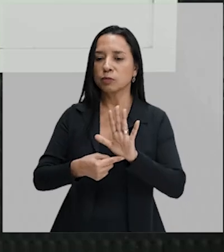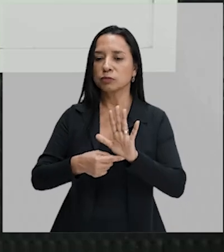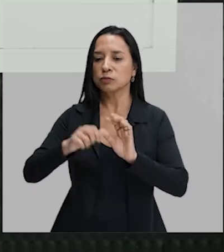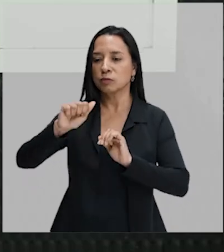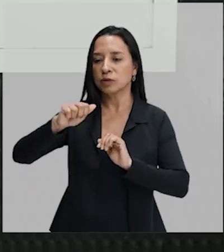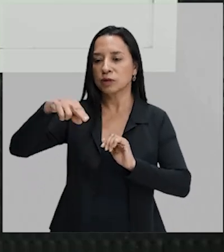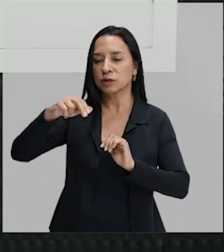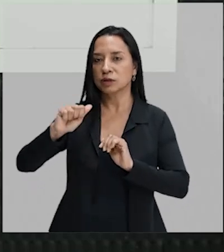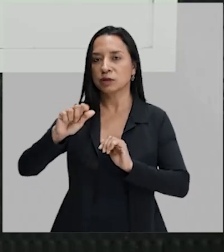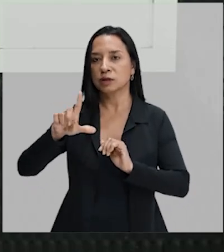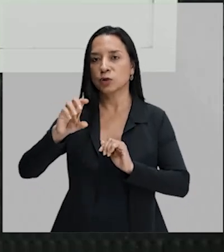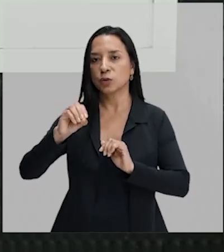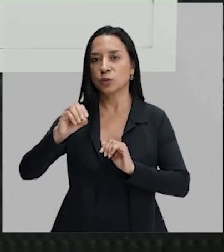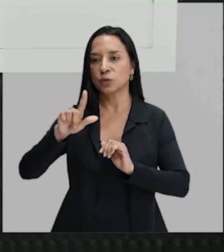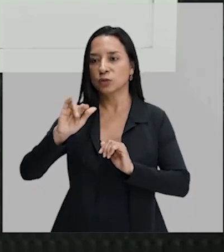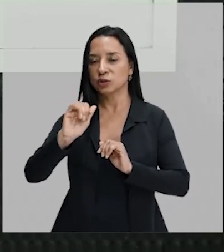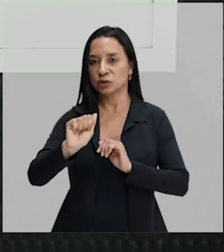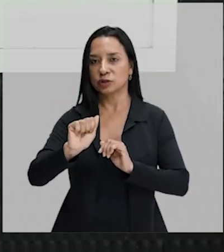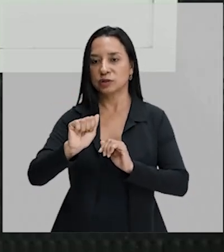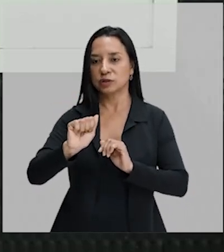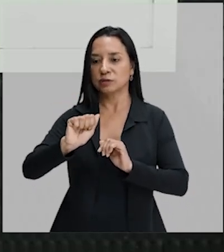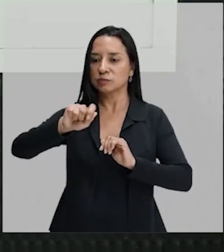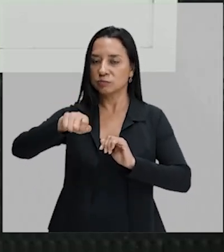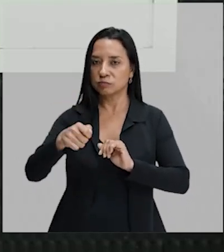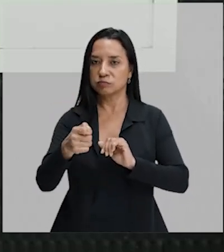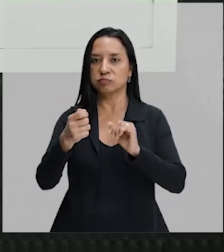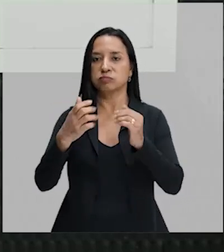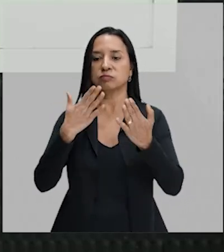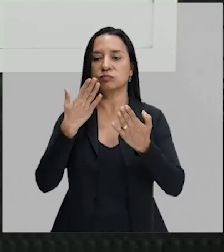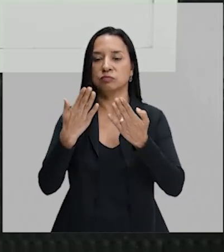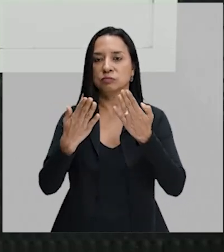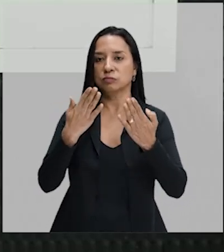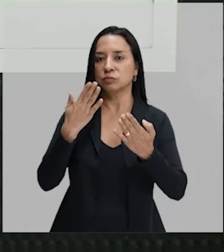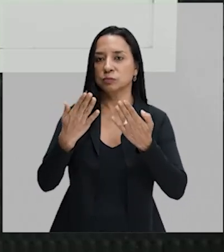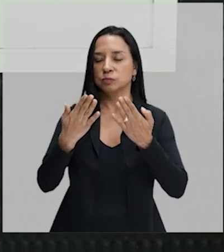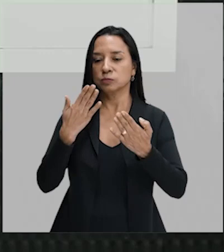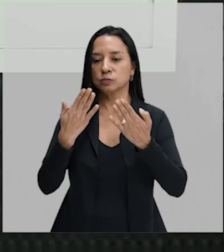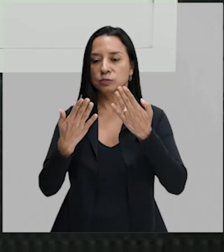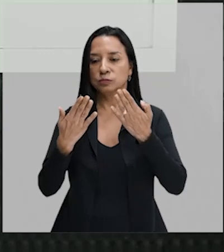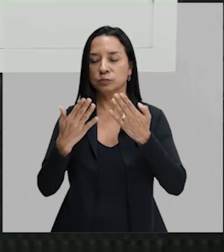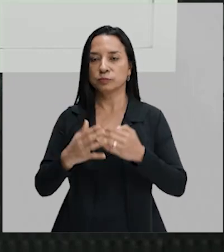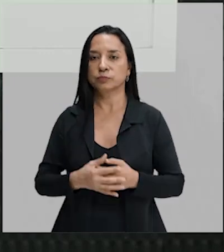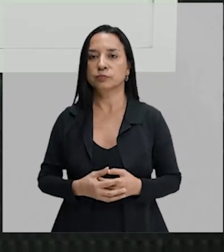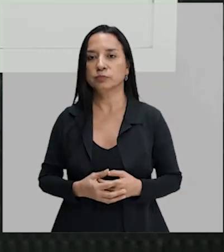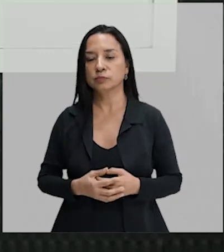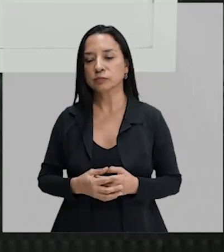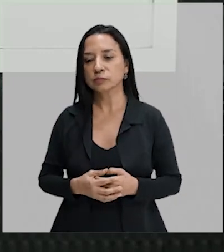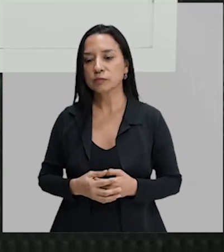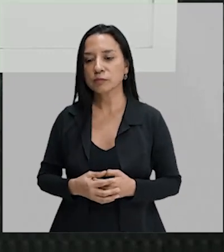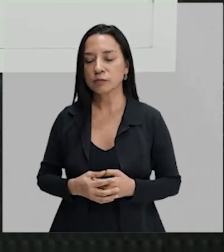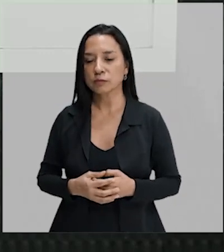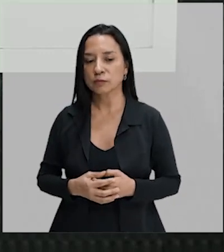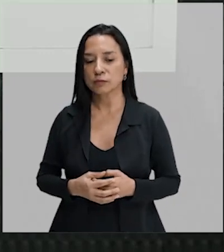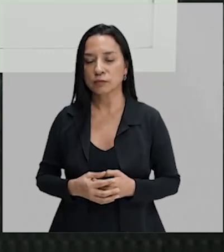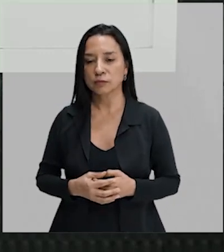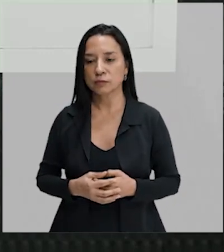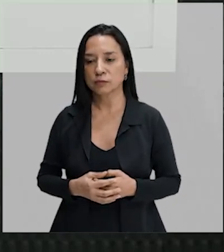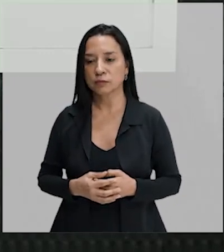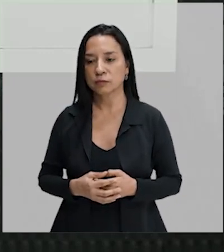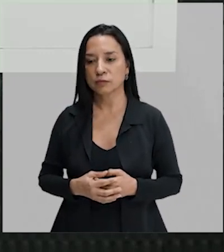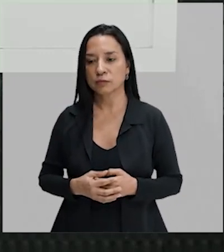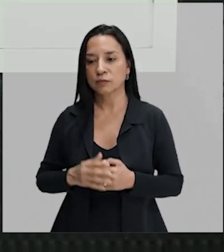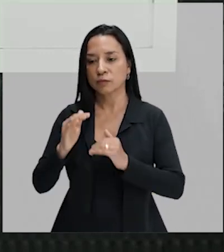analogia, claro, aqui nós vamos mexer com a comparação. E